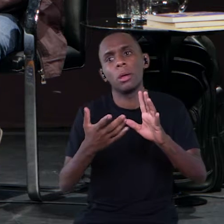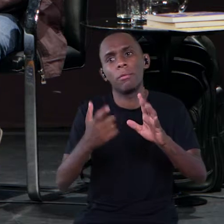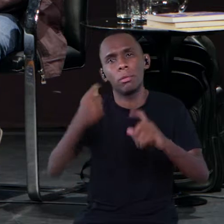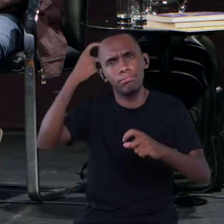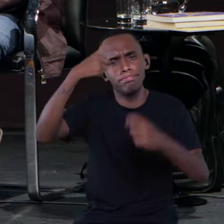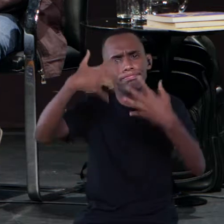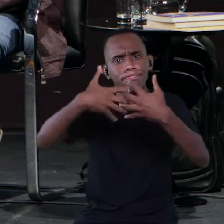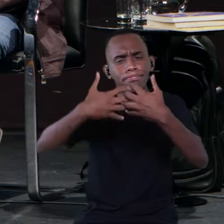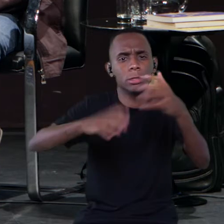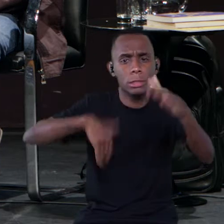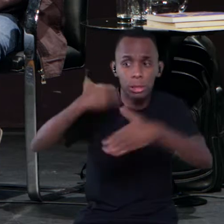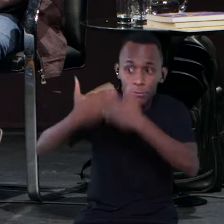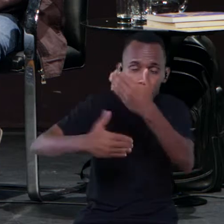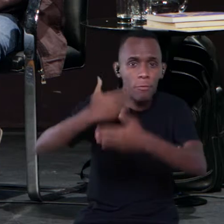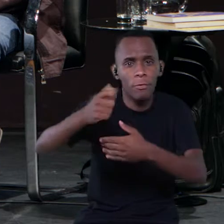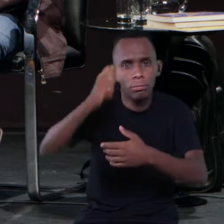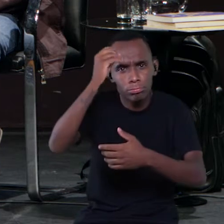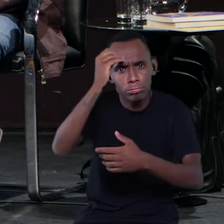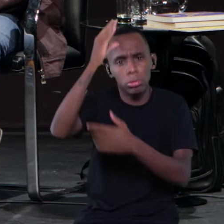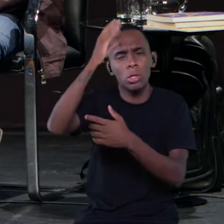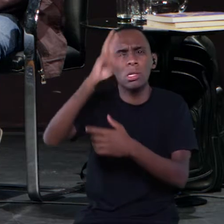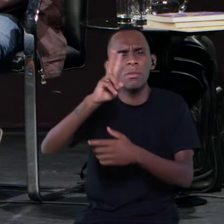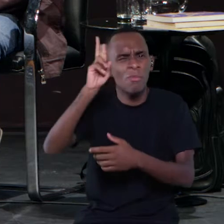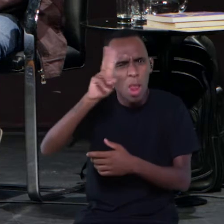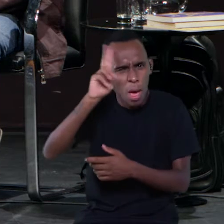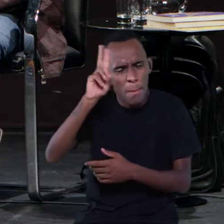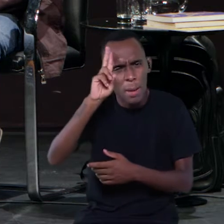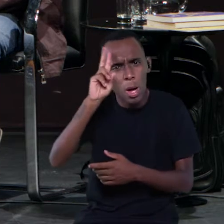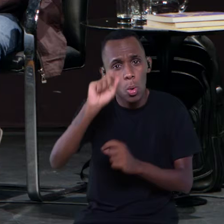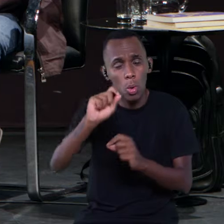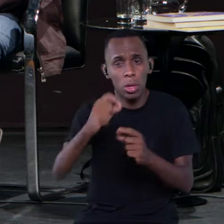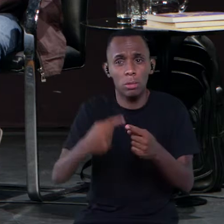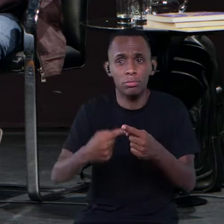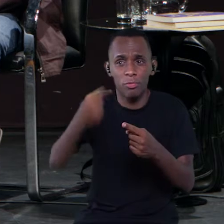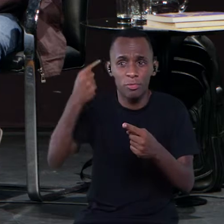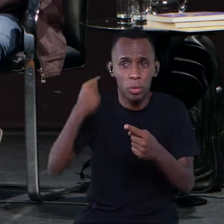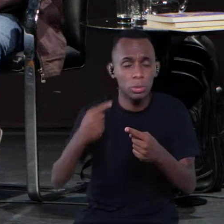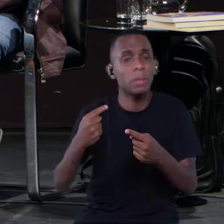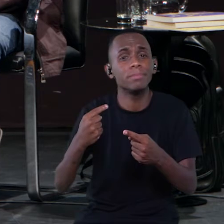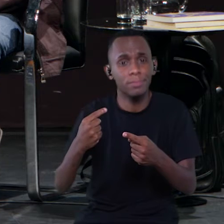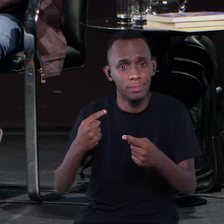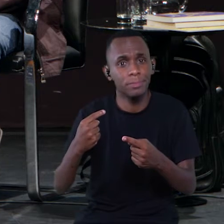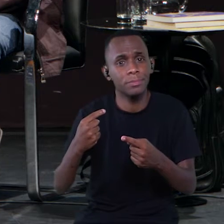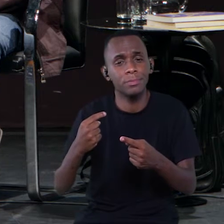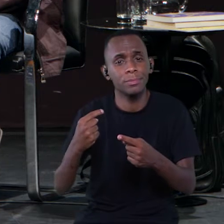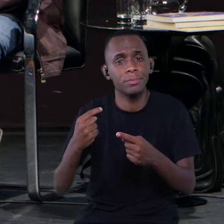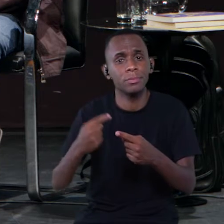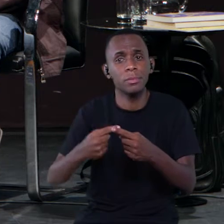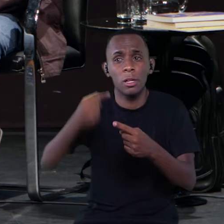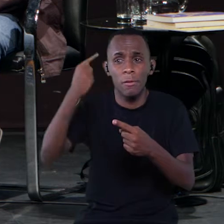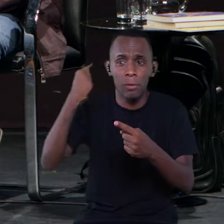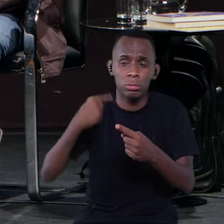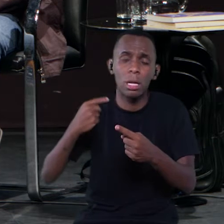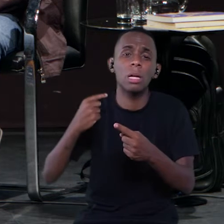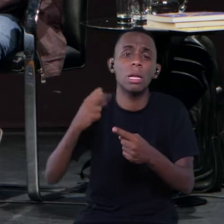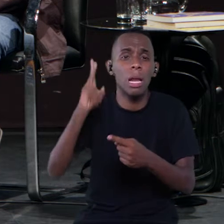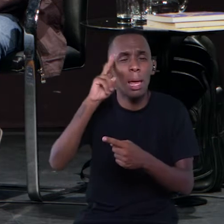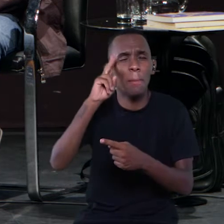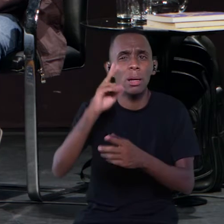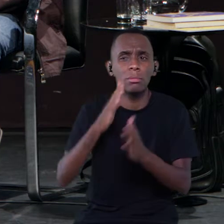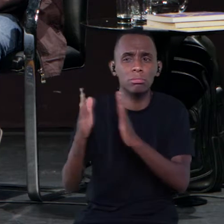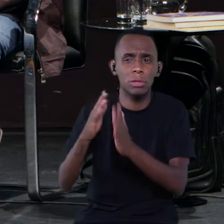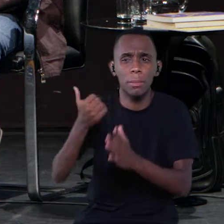as mentalidades, né? Se vocês lembrarem um pouquinho, voltar um pouquinho no início do século passado, lembrar que